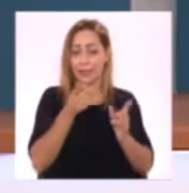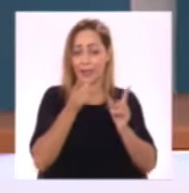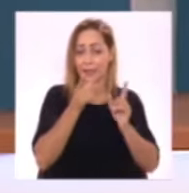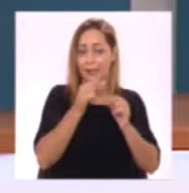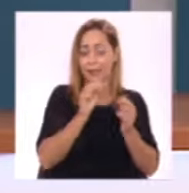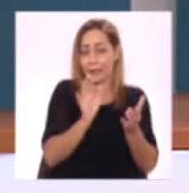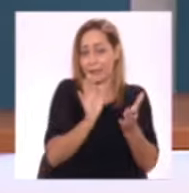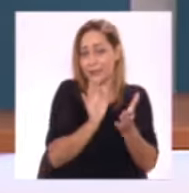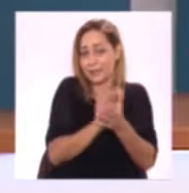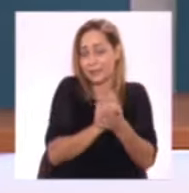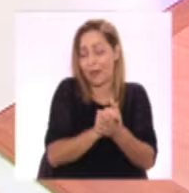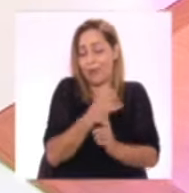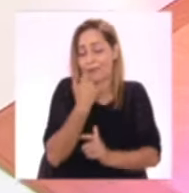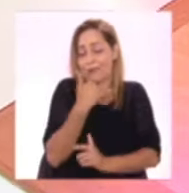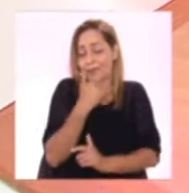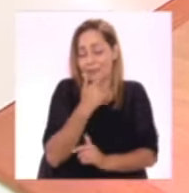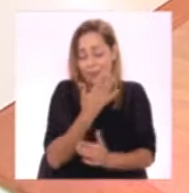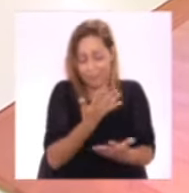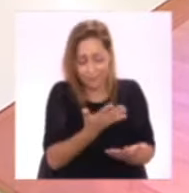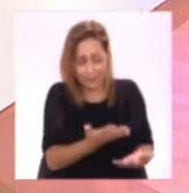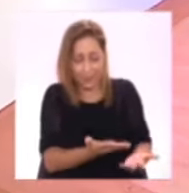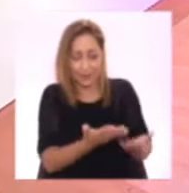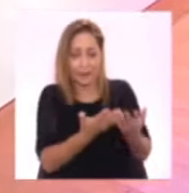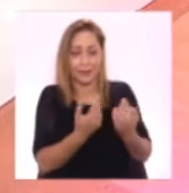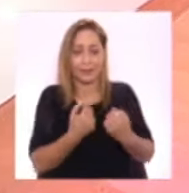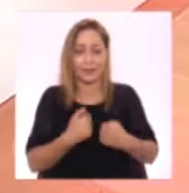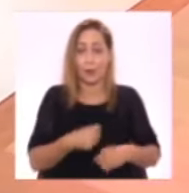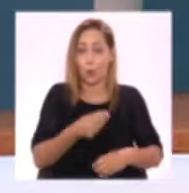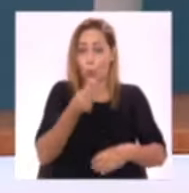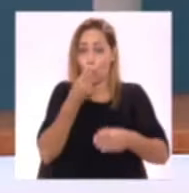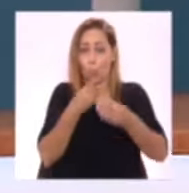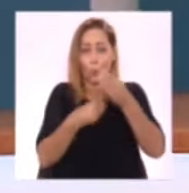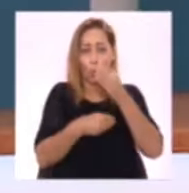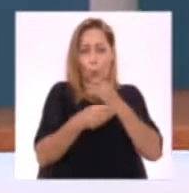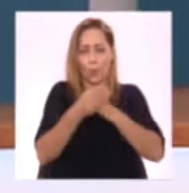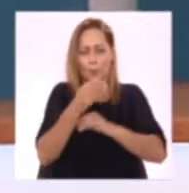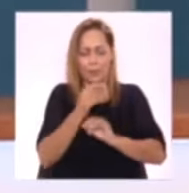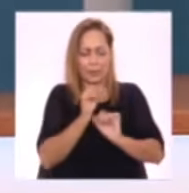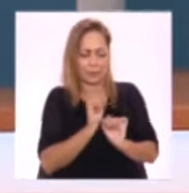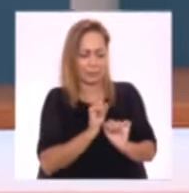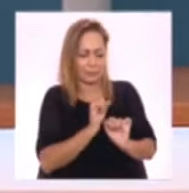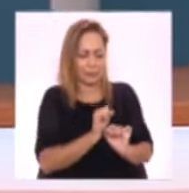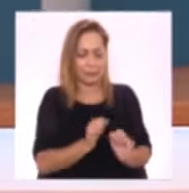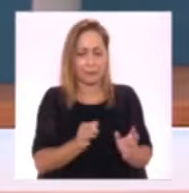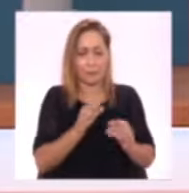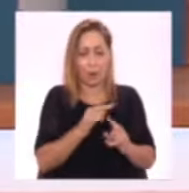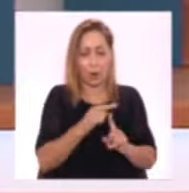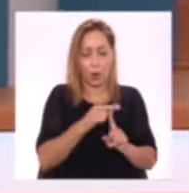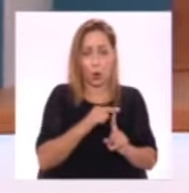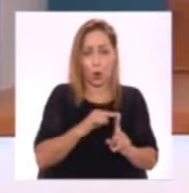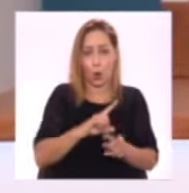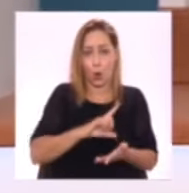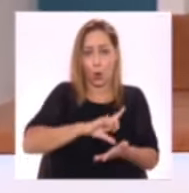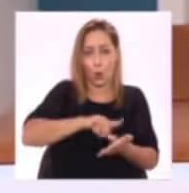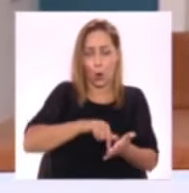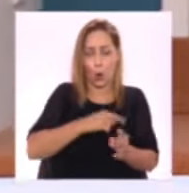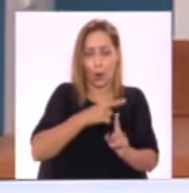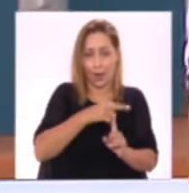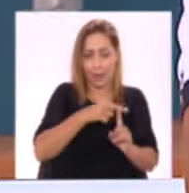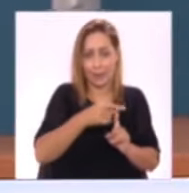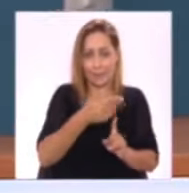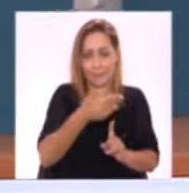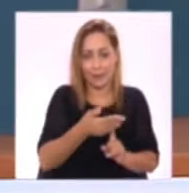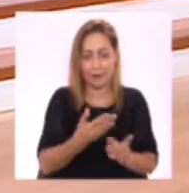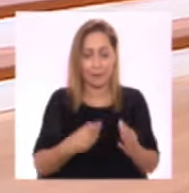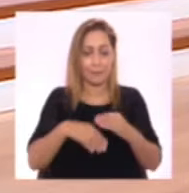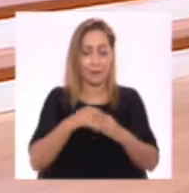casal feliz. Comida caseira, mais que dose e meia, e assim ninguém diz. Quem